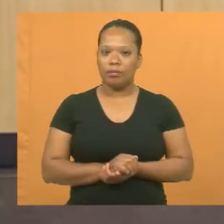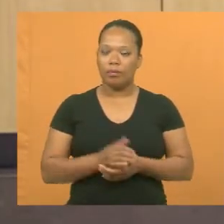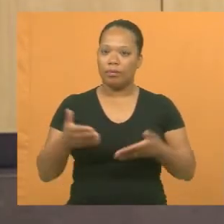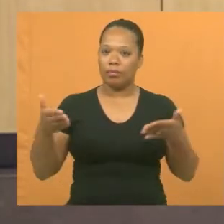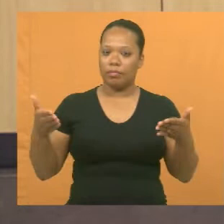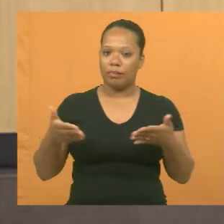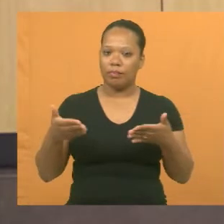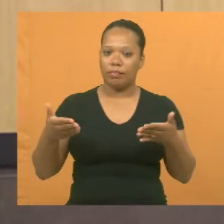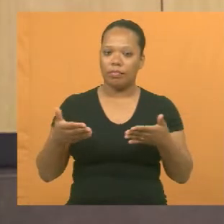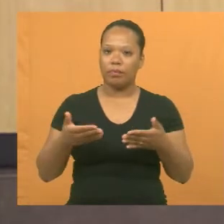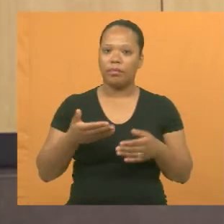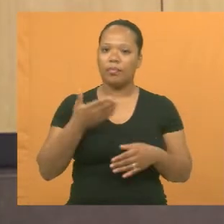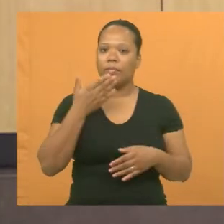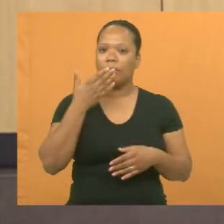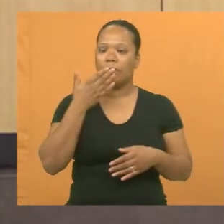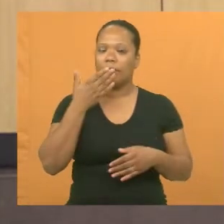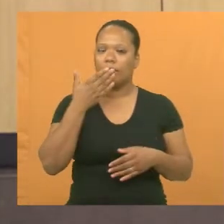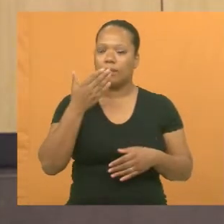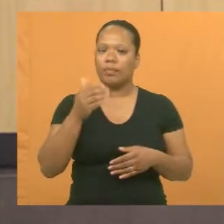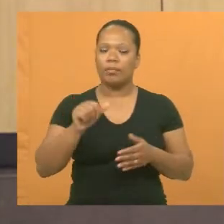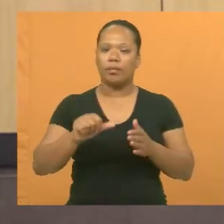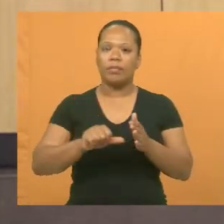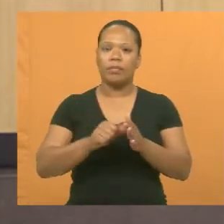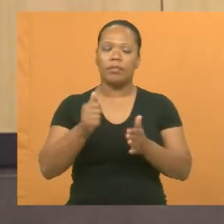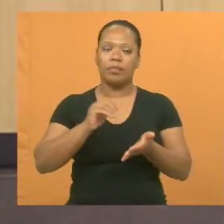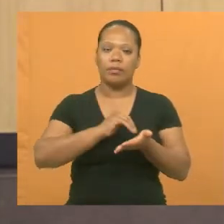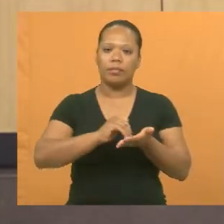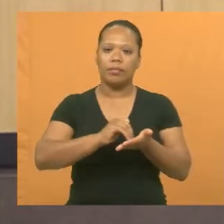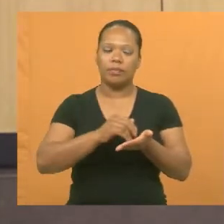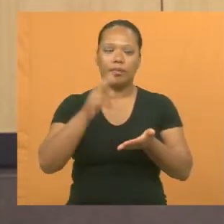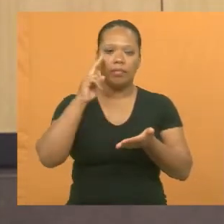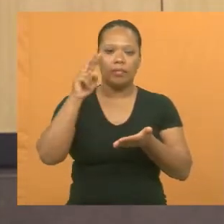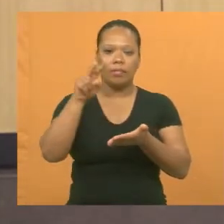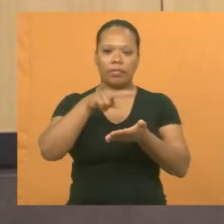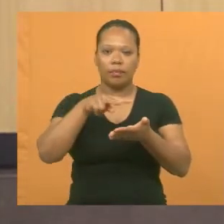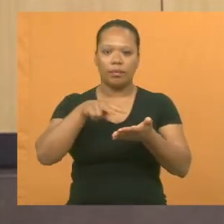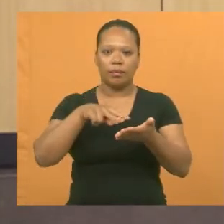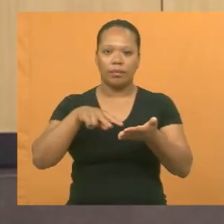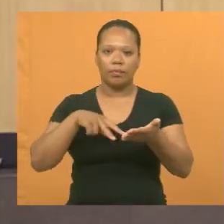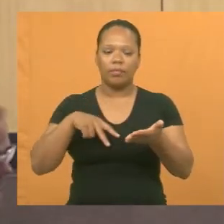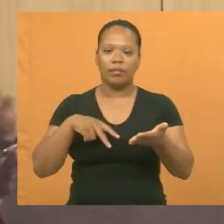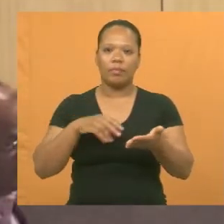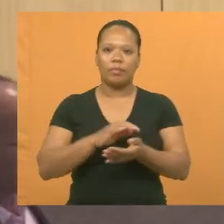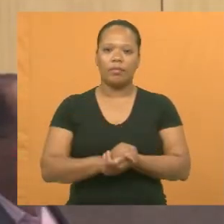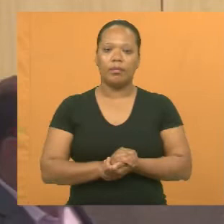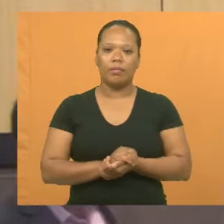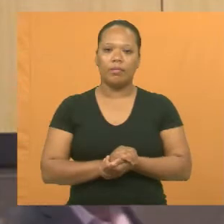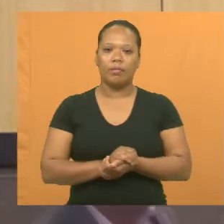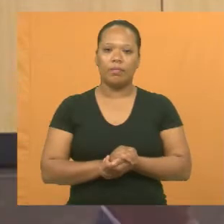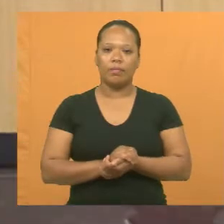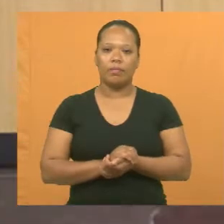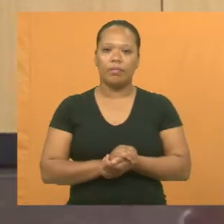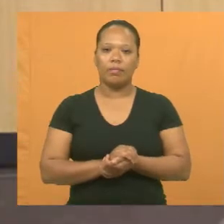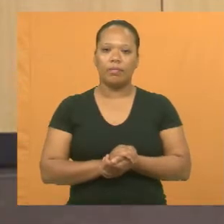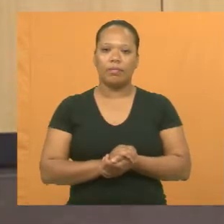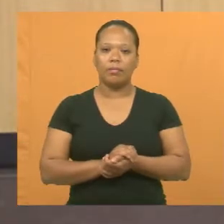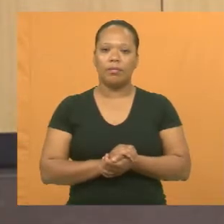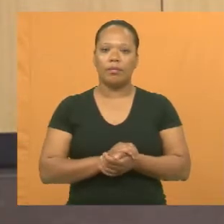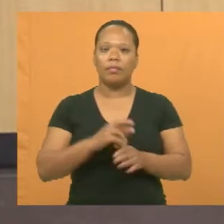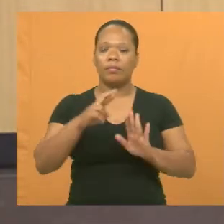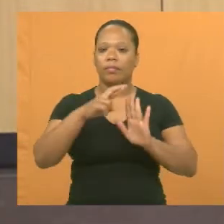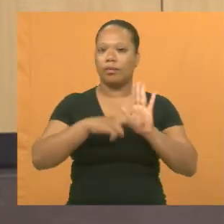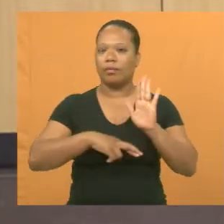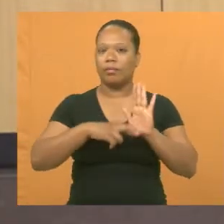Agora, então, solicito a primeira secretária, doutora Márcia Santos, a leitura dos requerimentos protocolados para essa